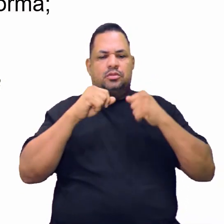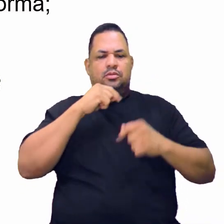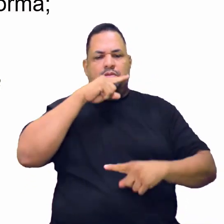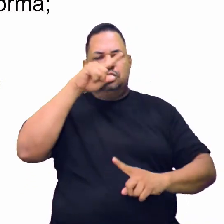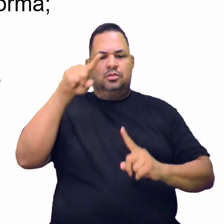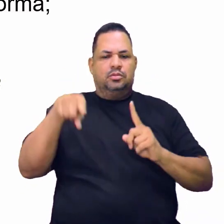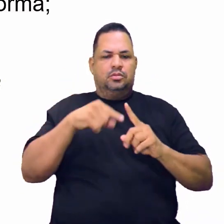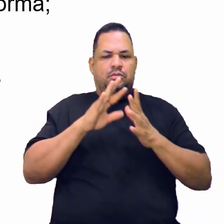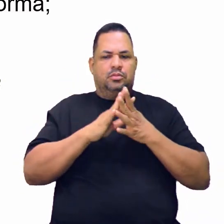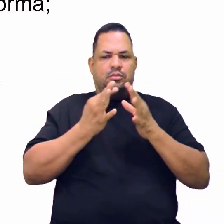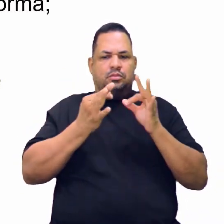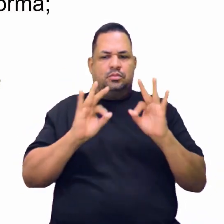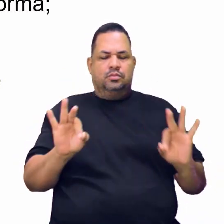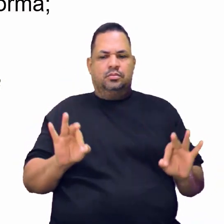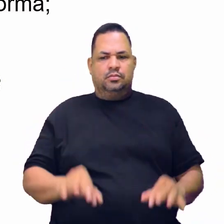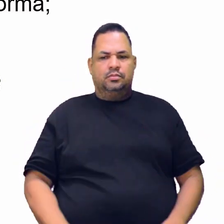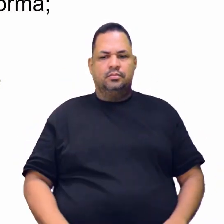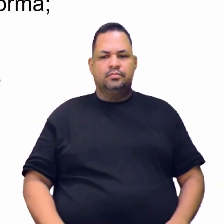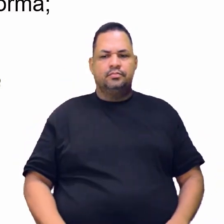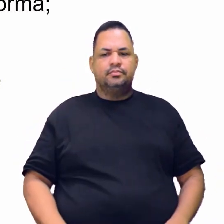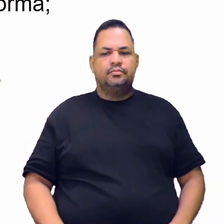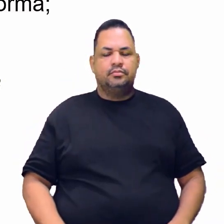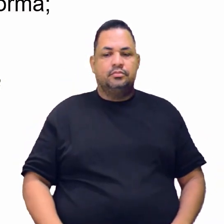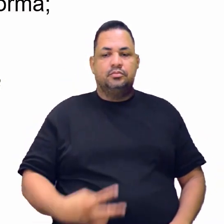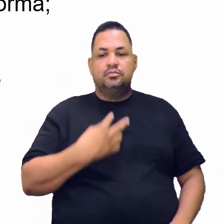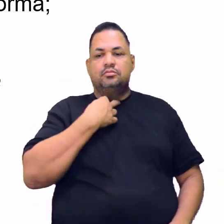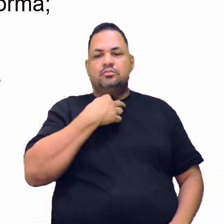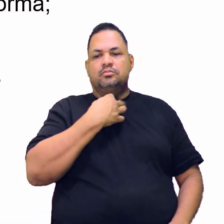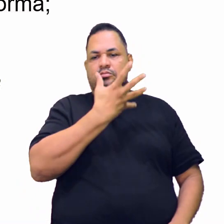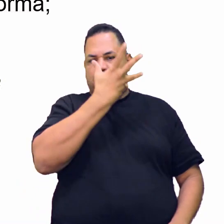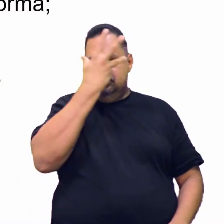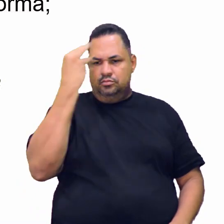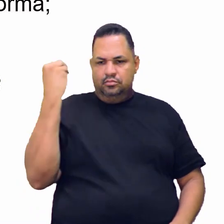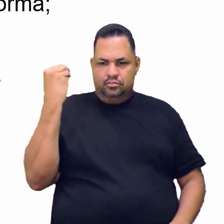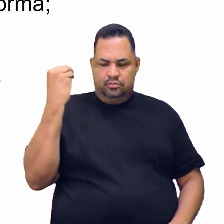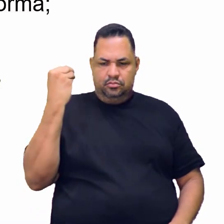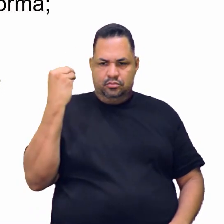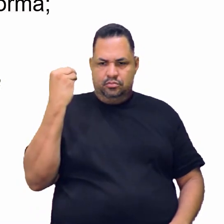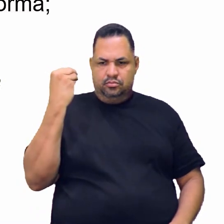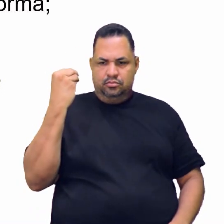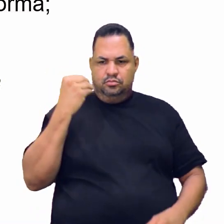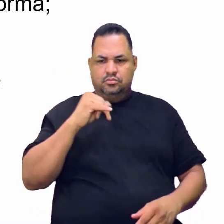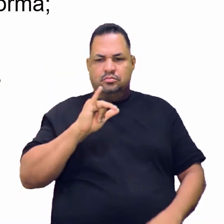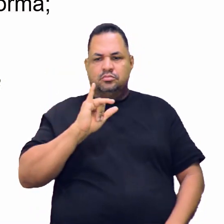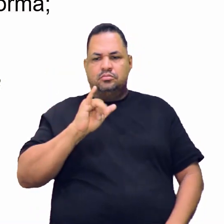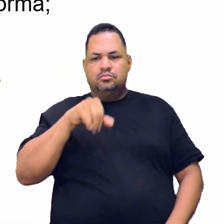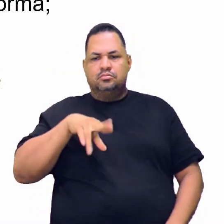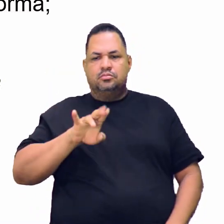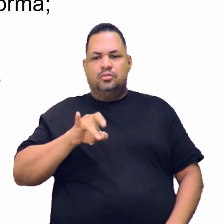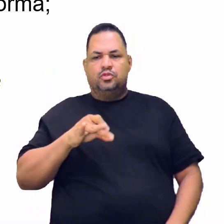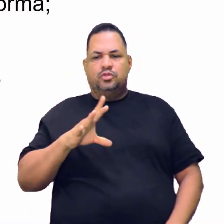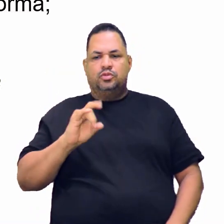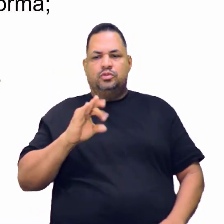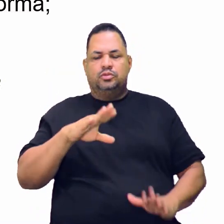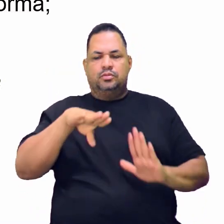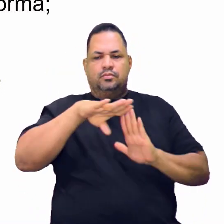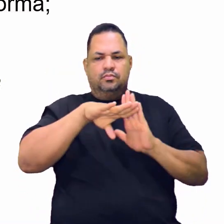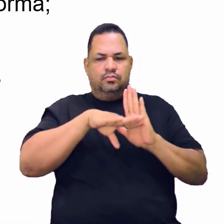objetiva e simples. Então, não esqueça, com o injuntivo